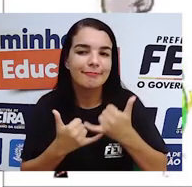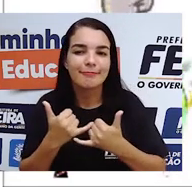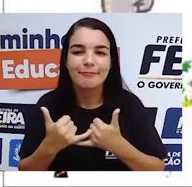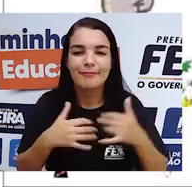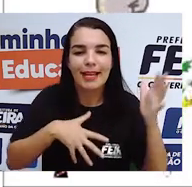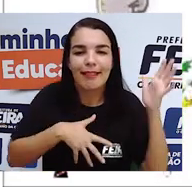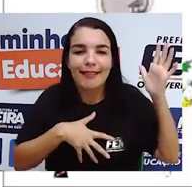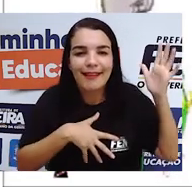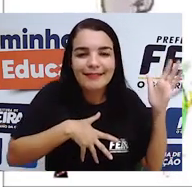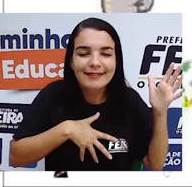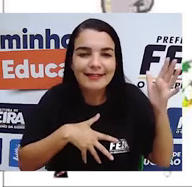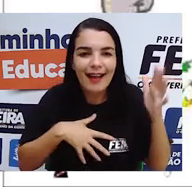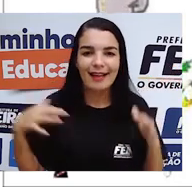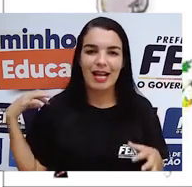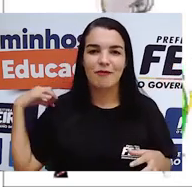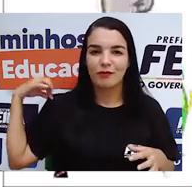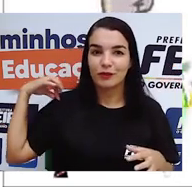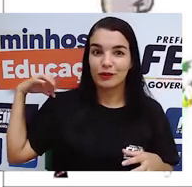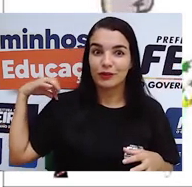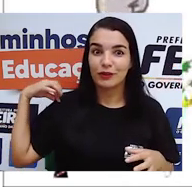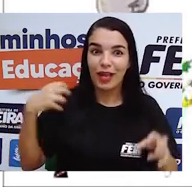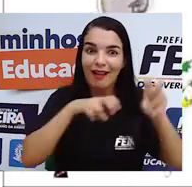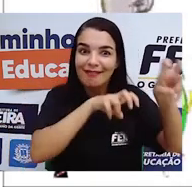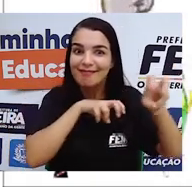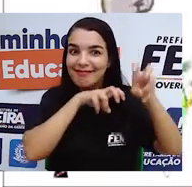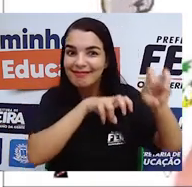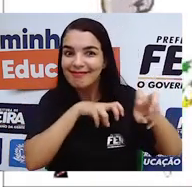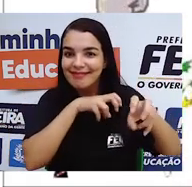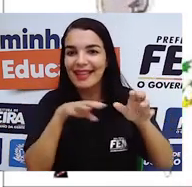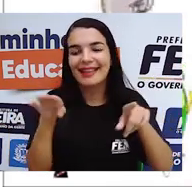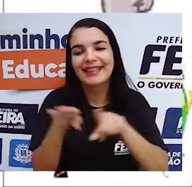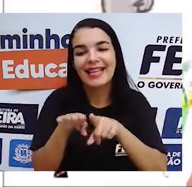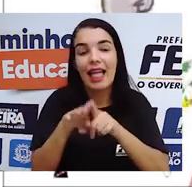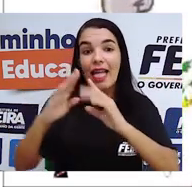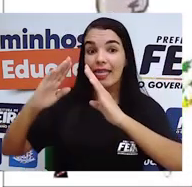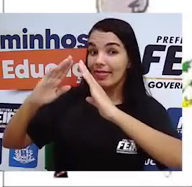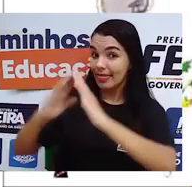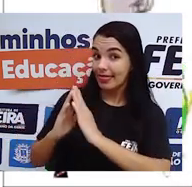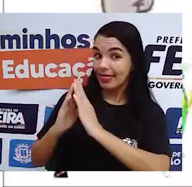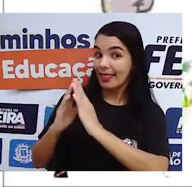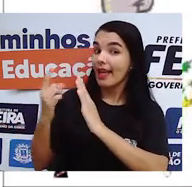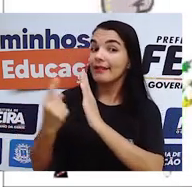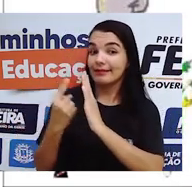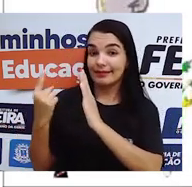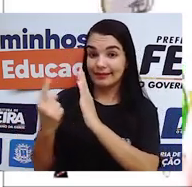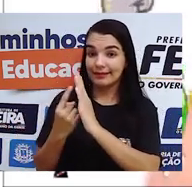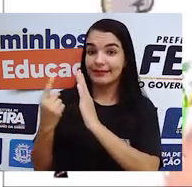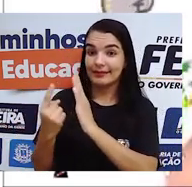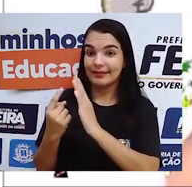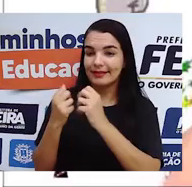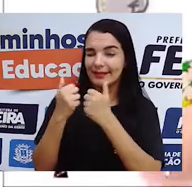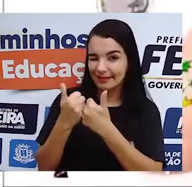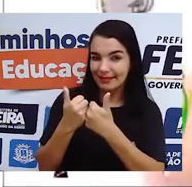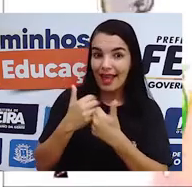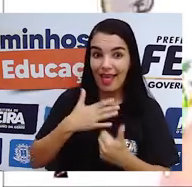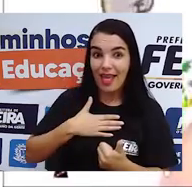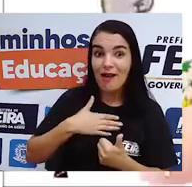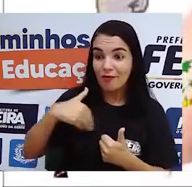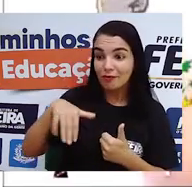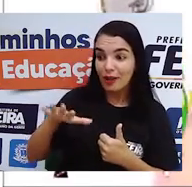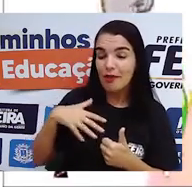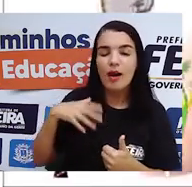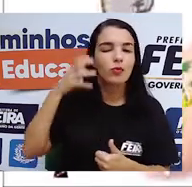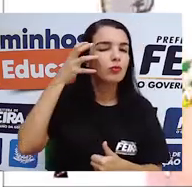forró, para se vestir de matuto e dançar dentro de casa. Eu mesmo vou continuar aqui aproveitando a festa. Aumenta o